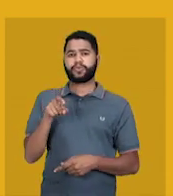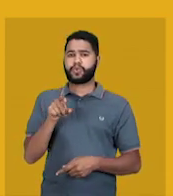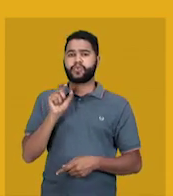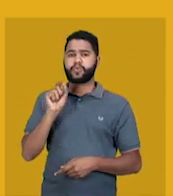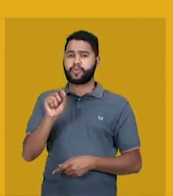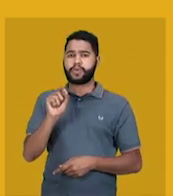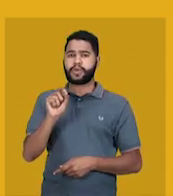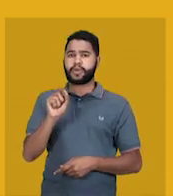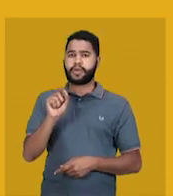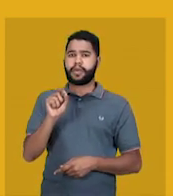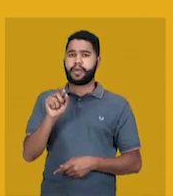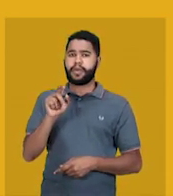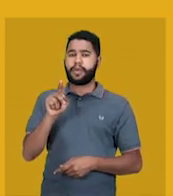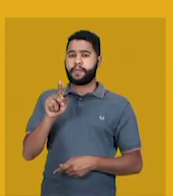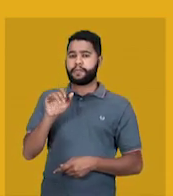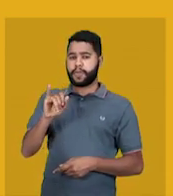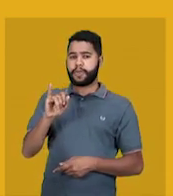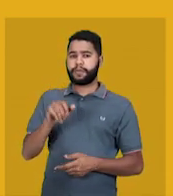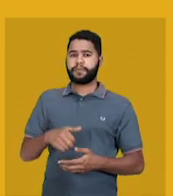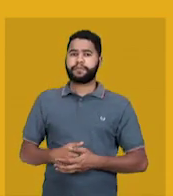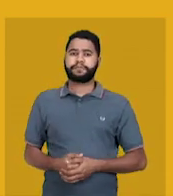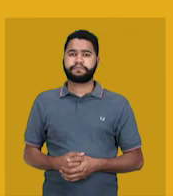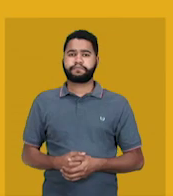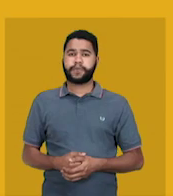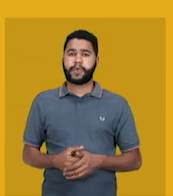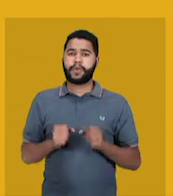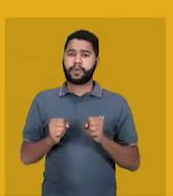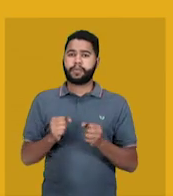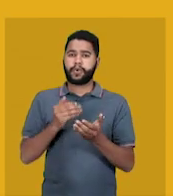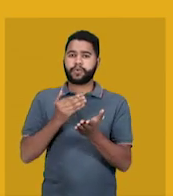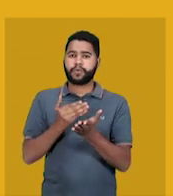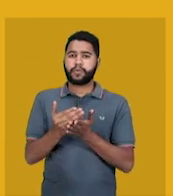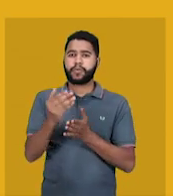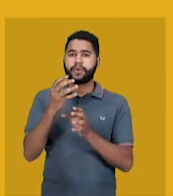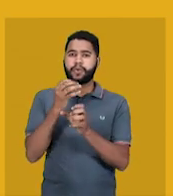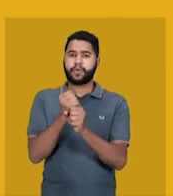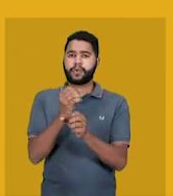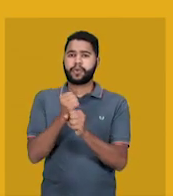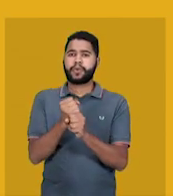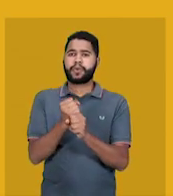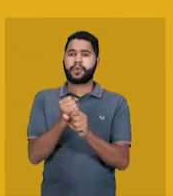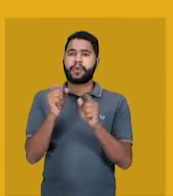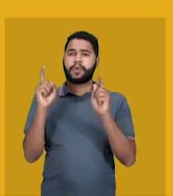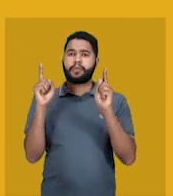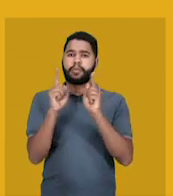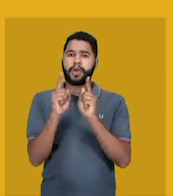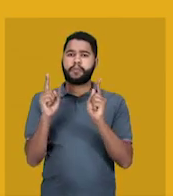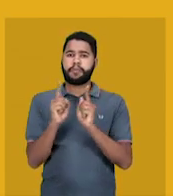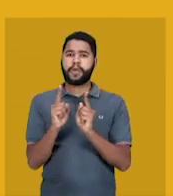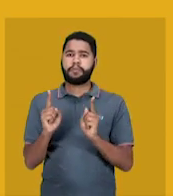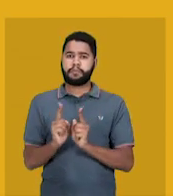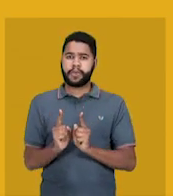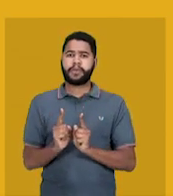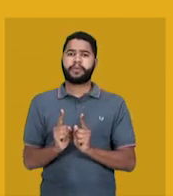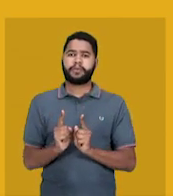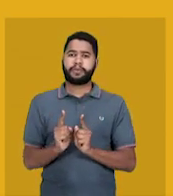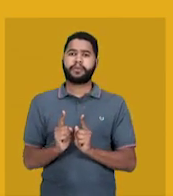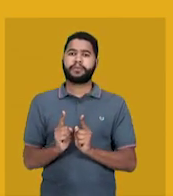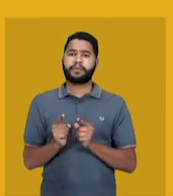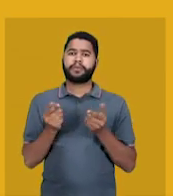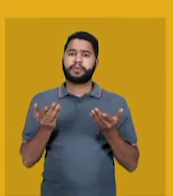sobre daí eu posso começar os meus cálculos simplificando por 10